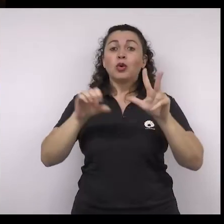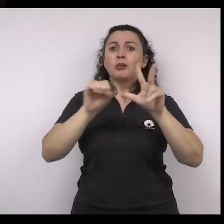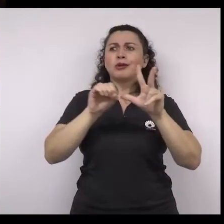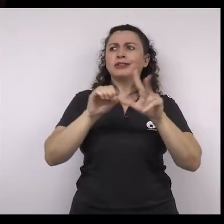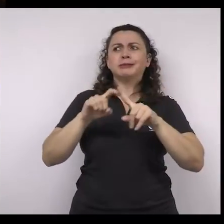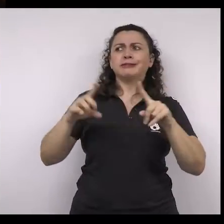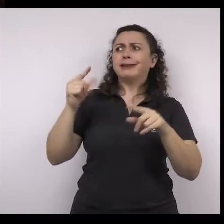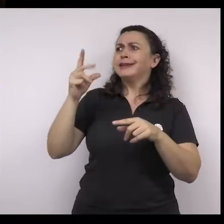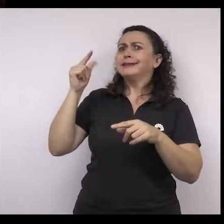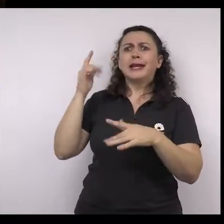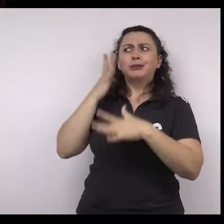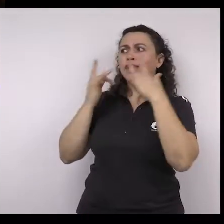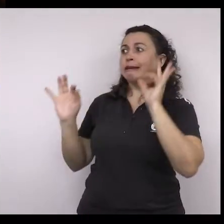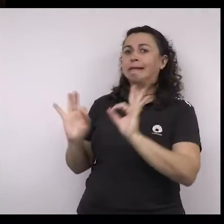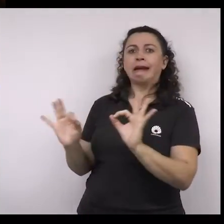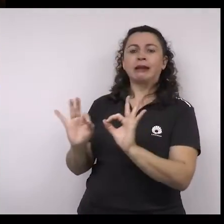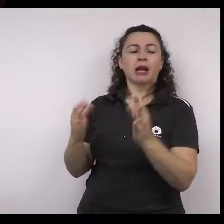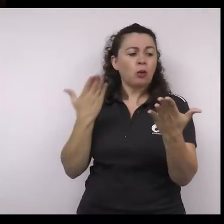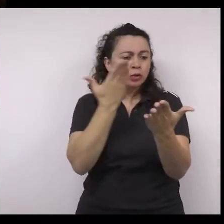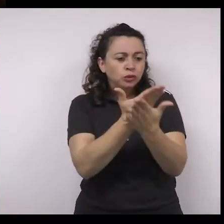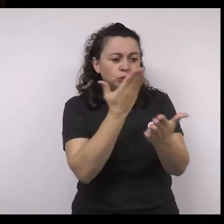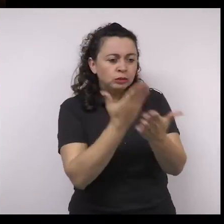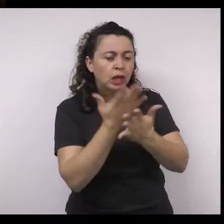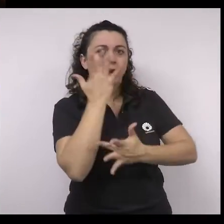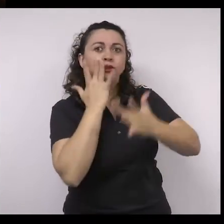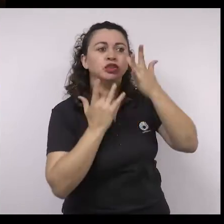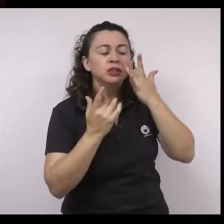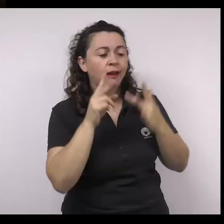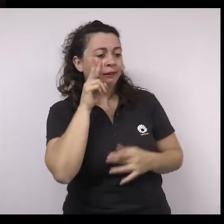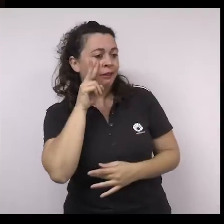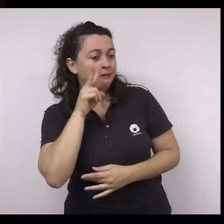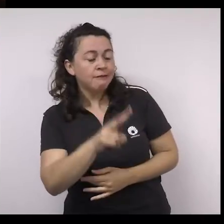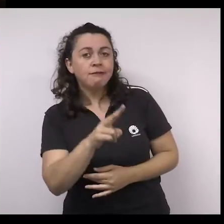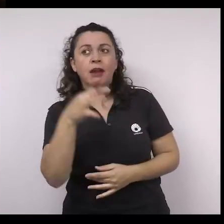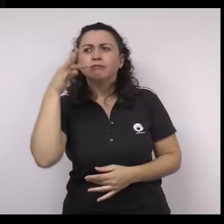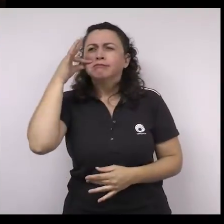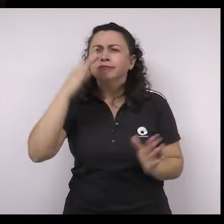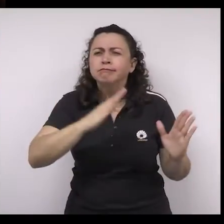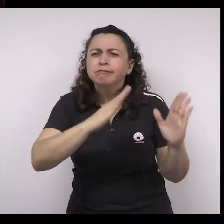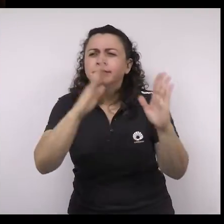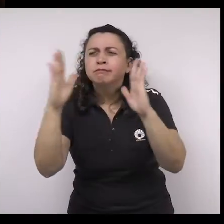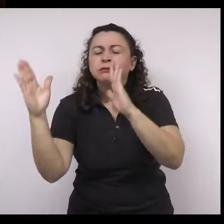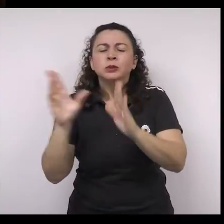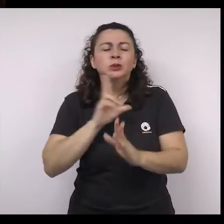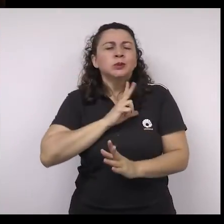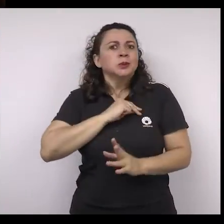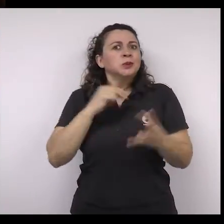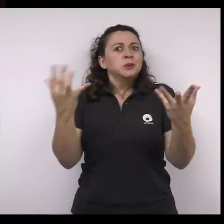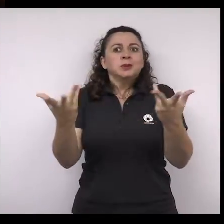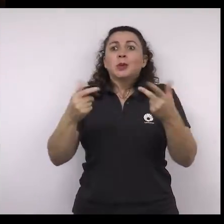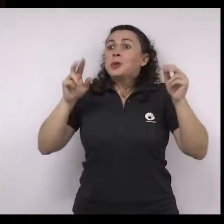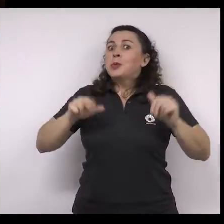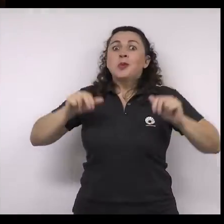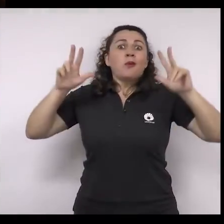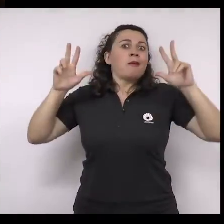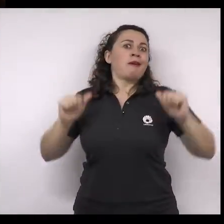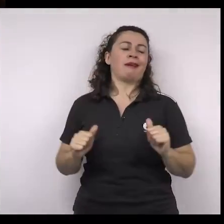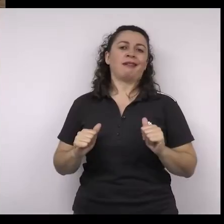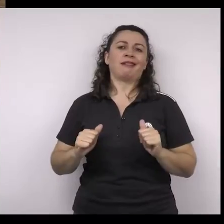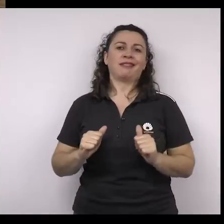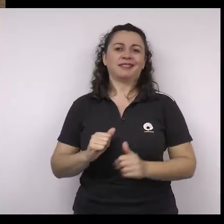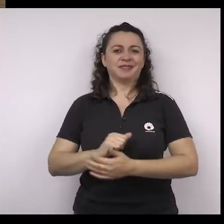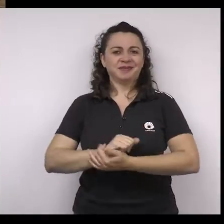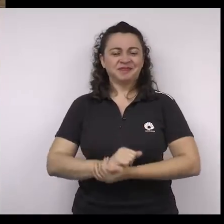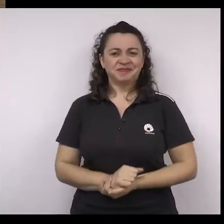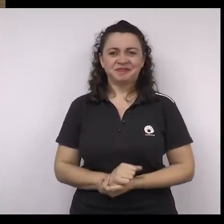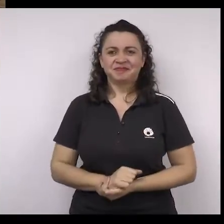Deixar Godot e trilhar o próprio caminho. Um convite necessário para quem está descobrindo o quanto a vida é